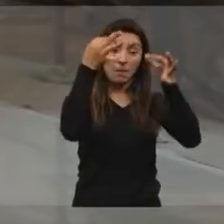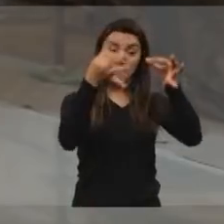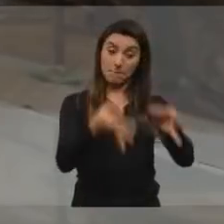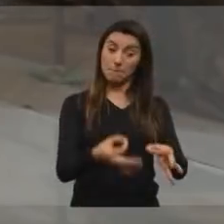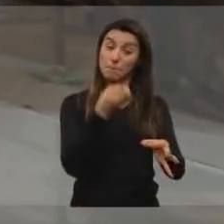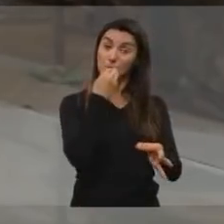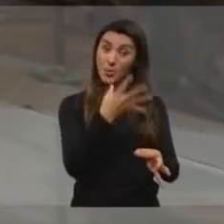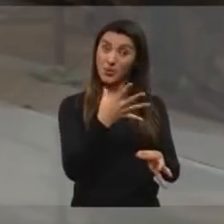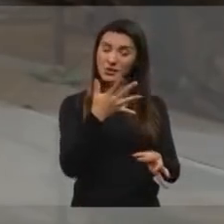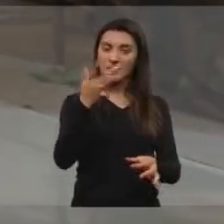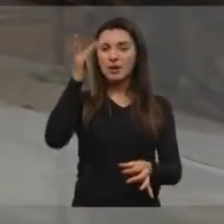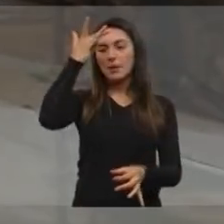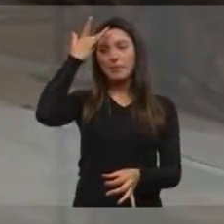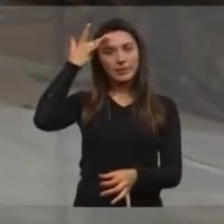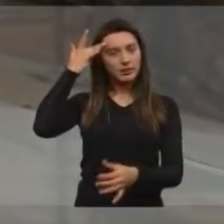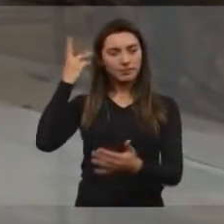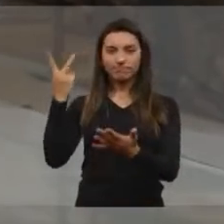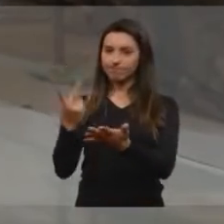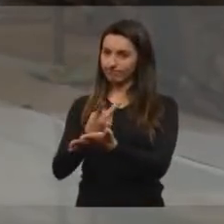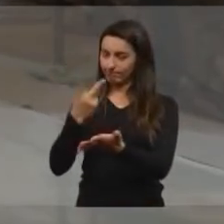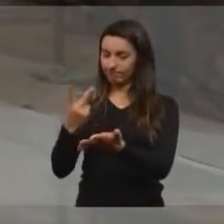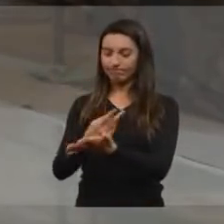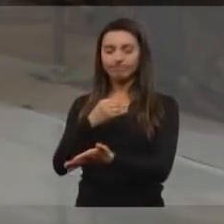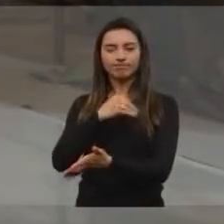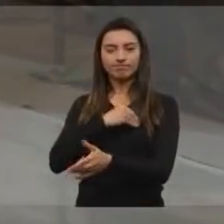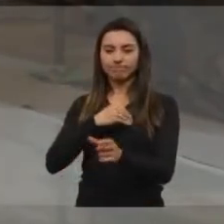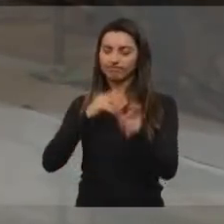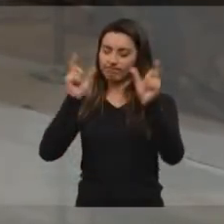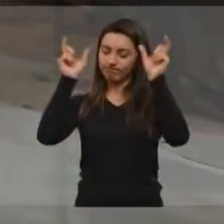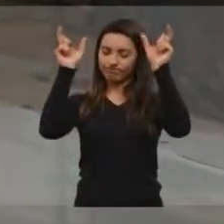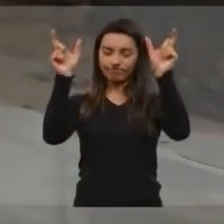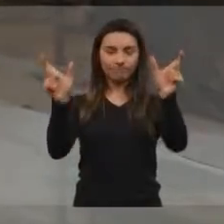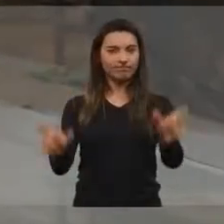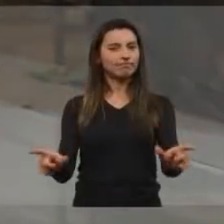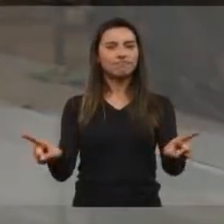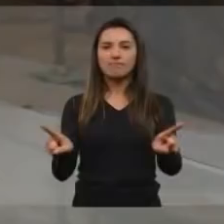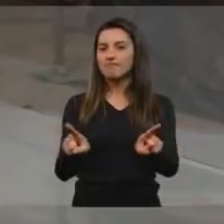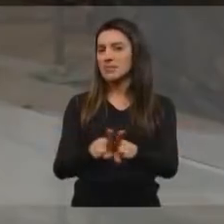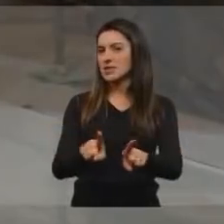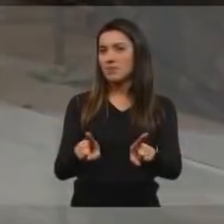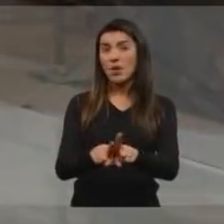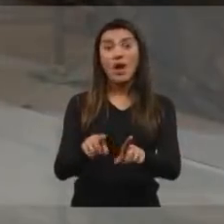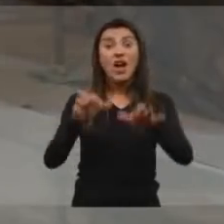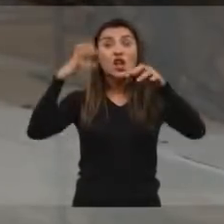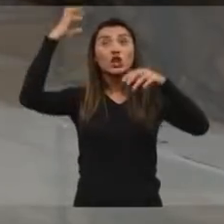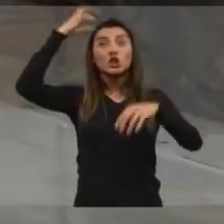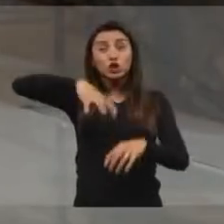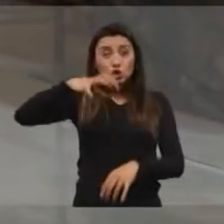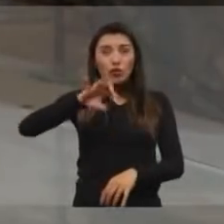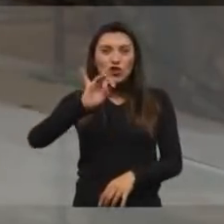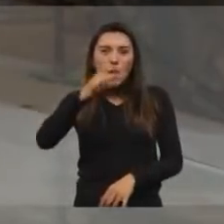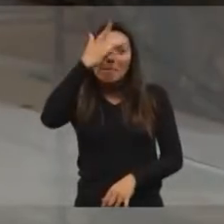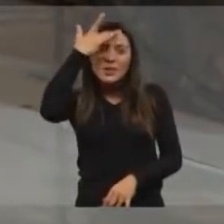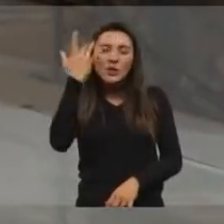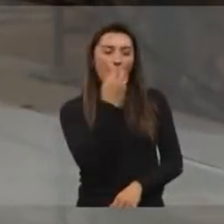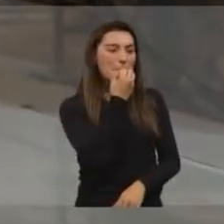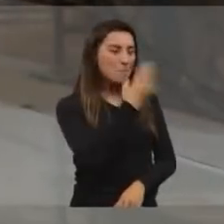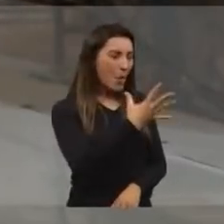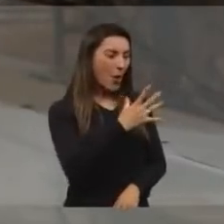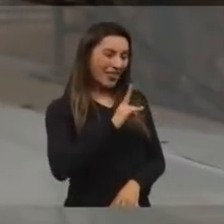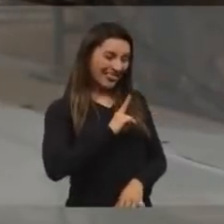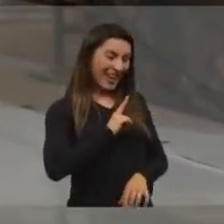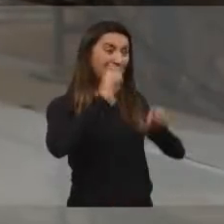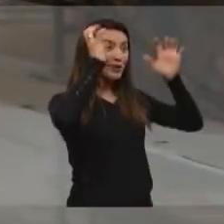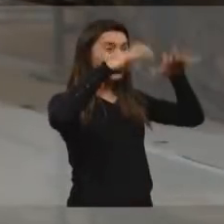e para merecedores e não merecedores a água e mandada para todos e em alguns